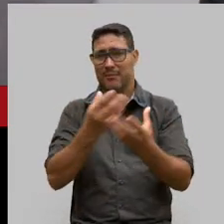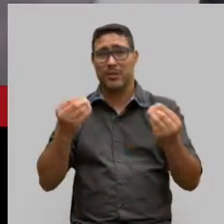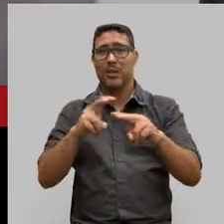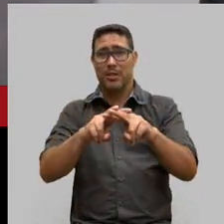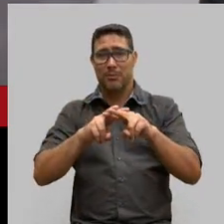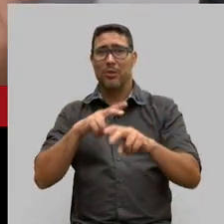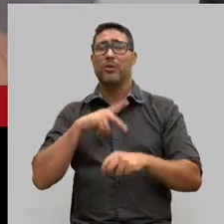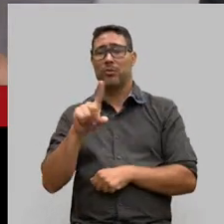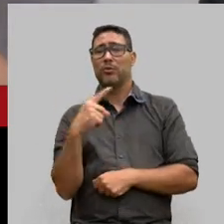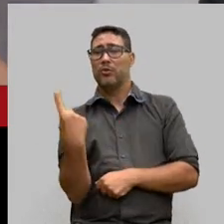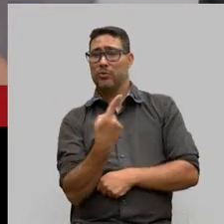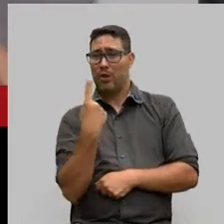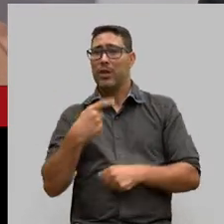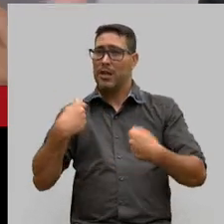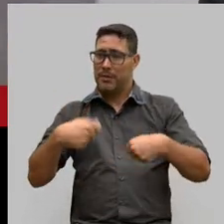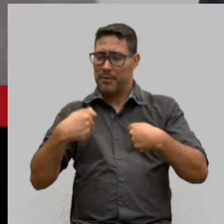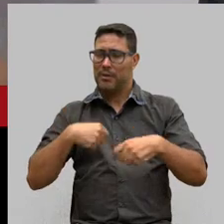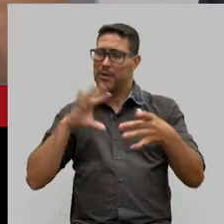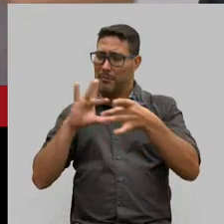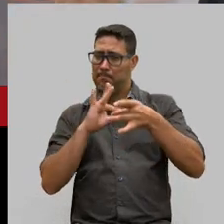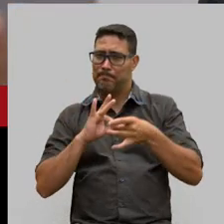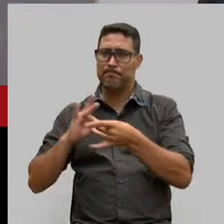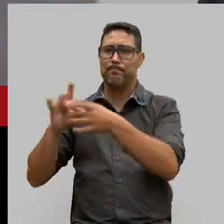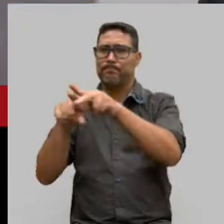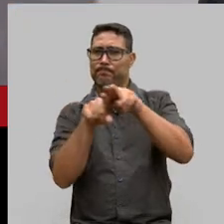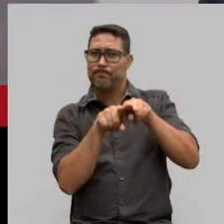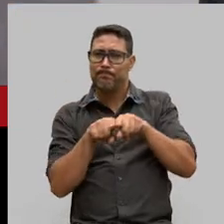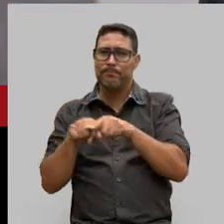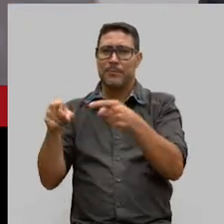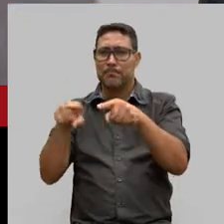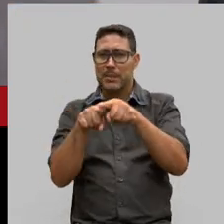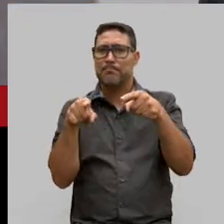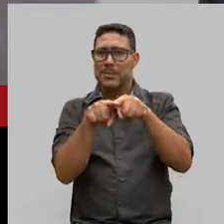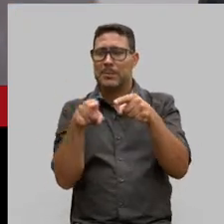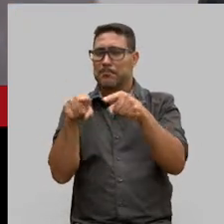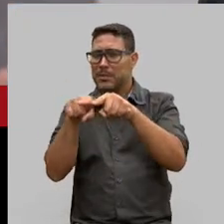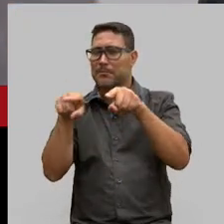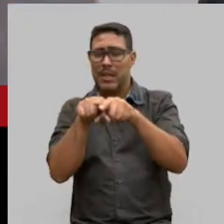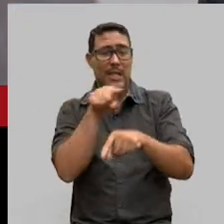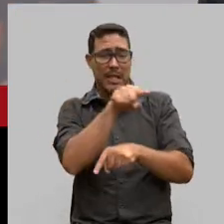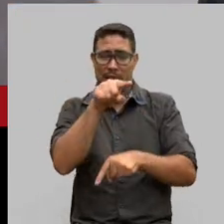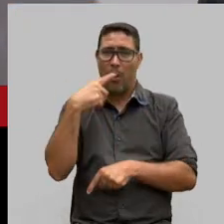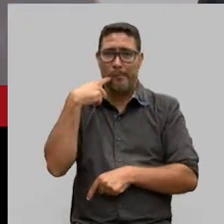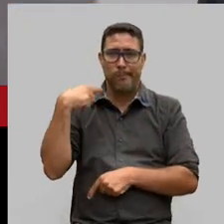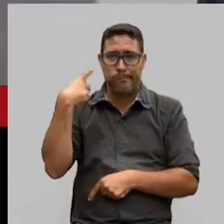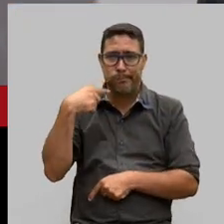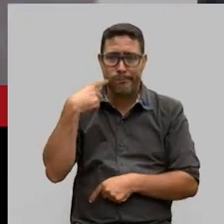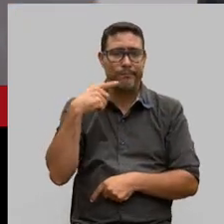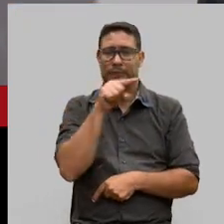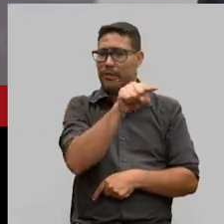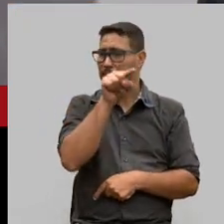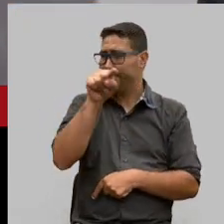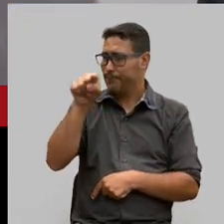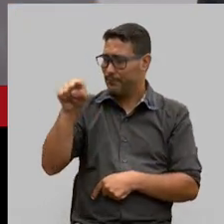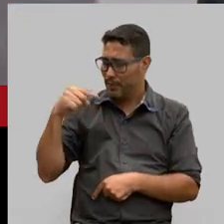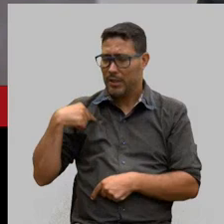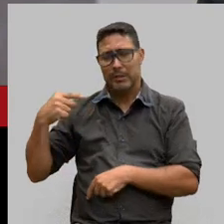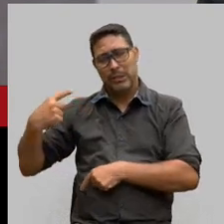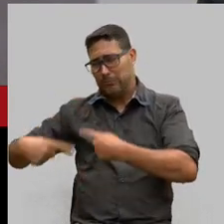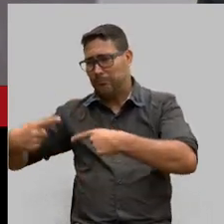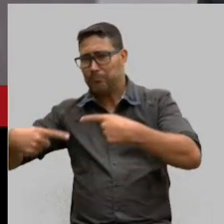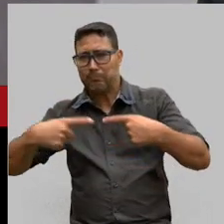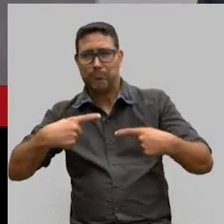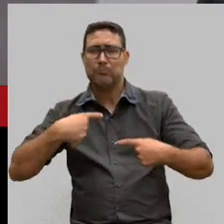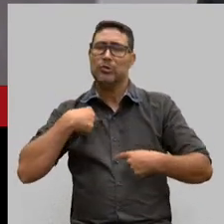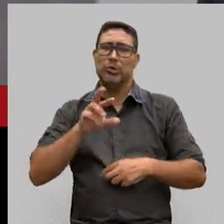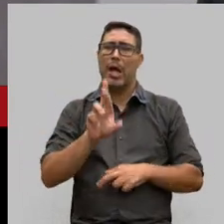esforços em várias frentes né Cada um dos deputados e deputadas dessa casa trabalham suas suas demandas suas políticas atendem as suas